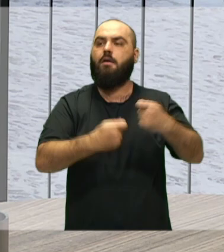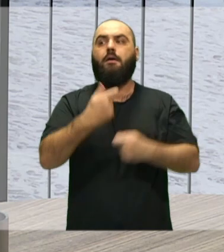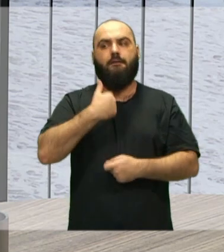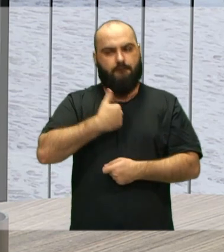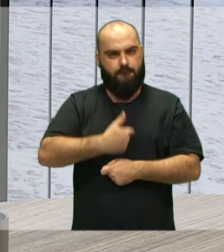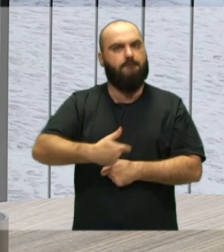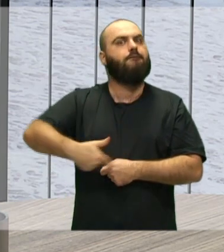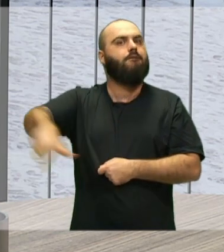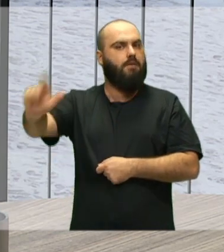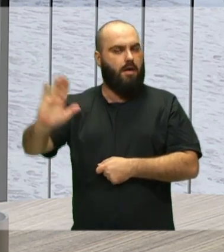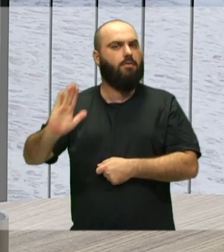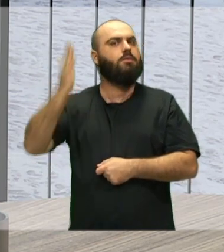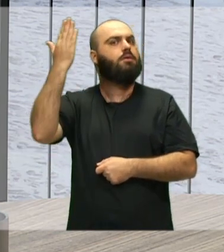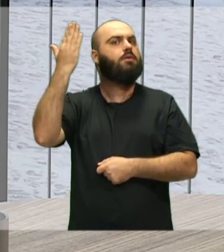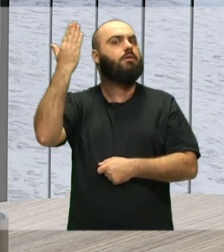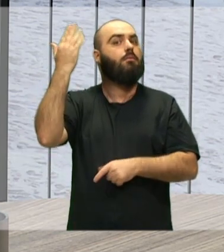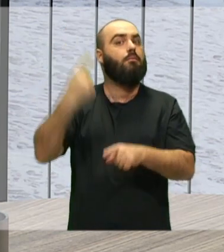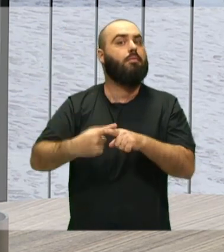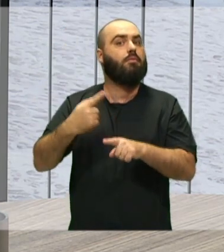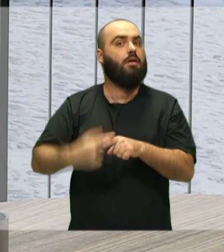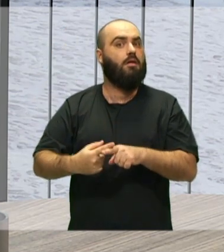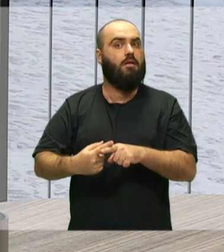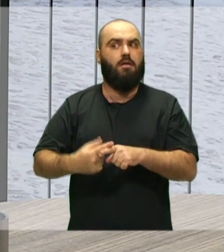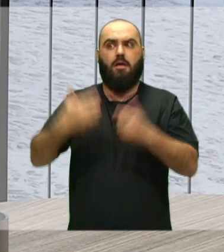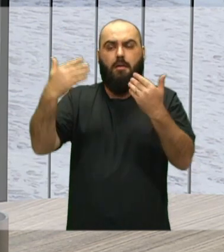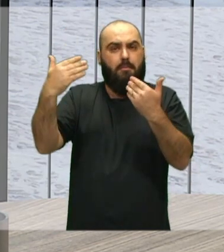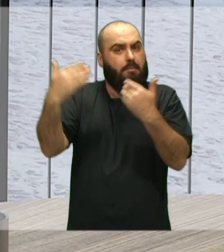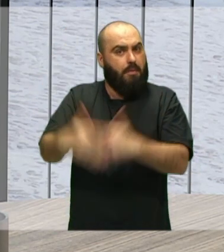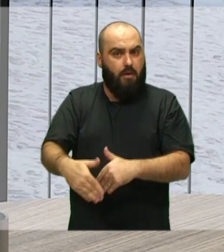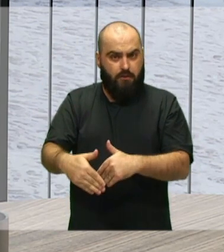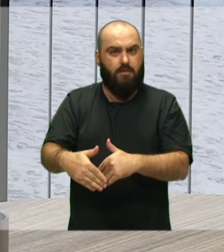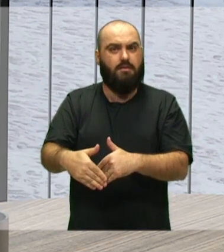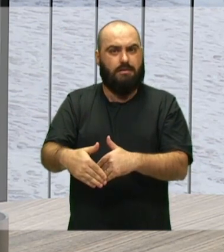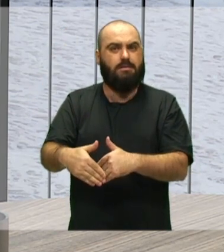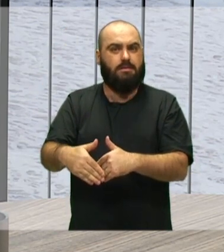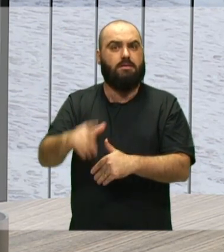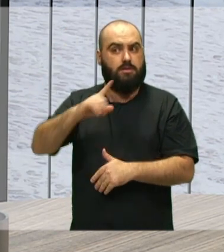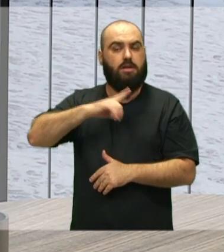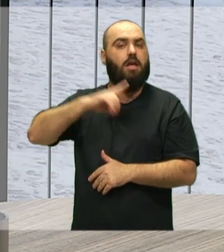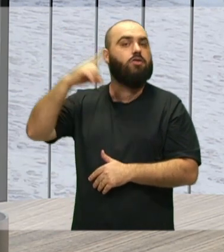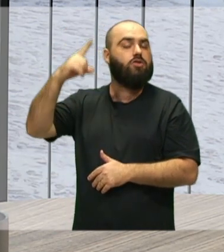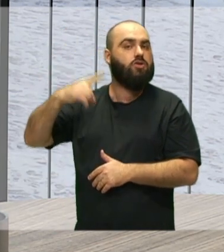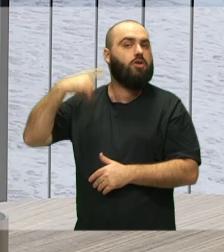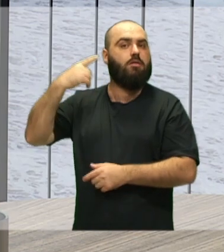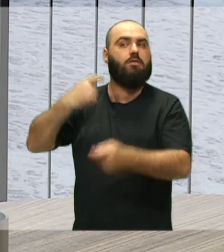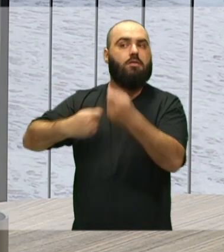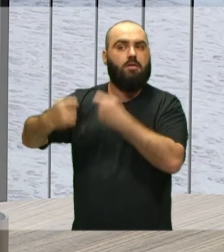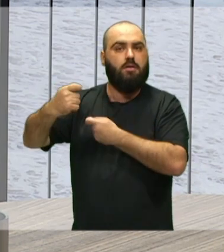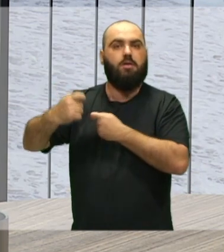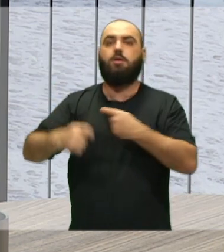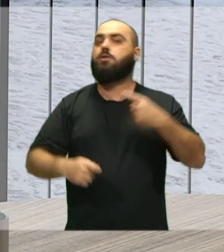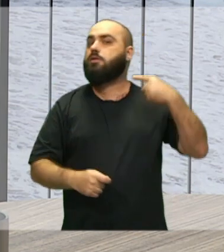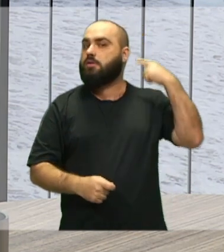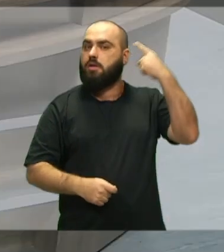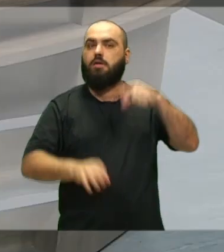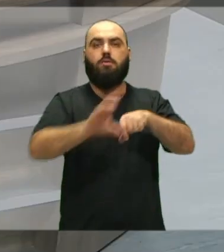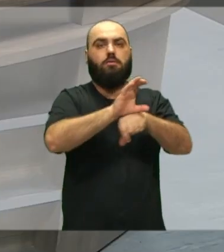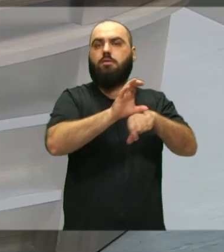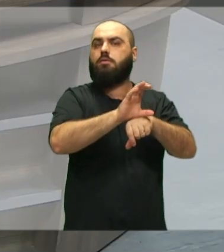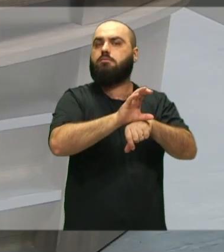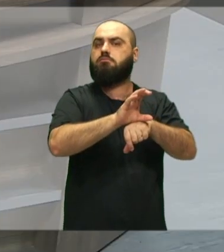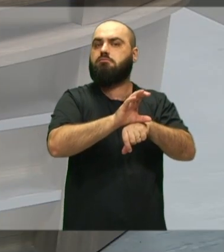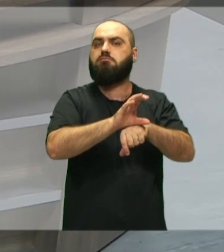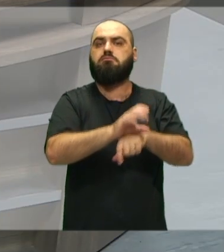direito administrativo, porque todo concurso que tu vai fazer vai ter direito administrativo e vai ter direito constitucional. O